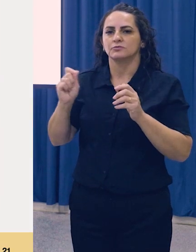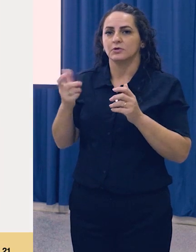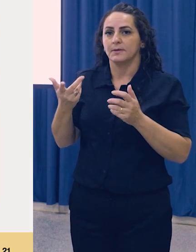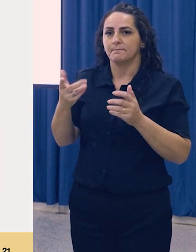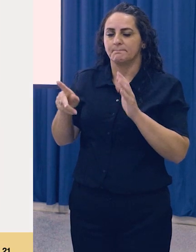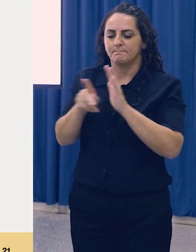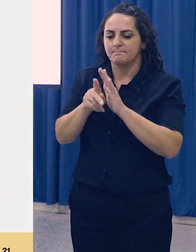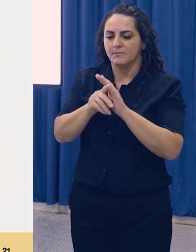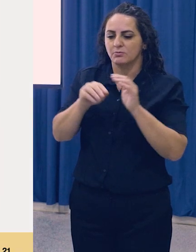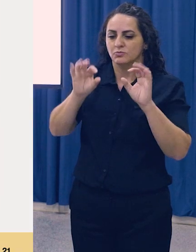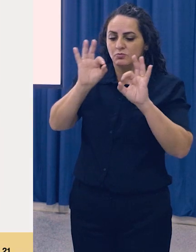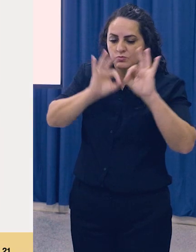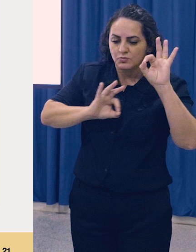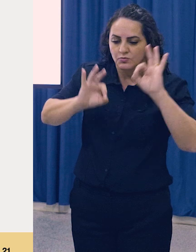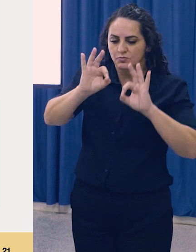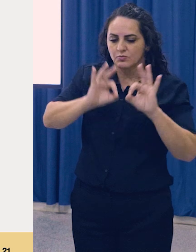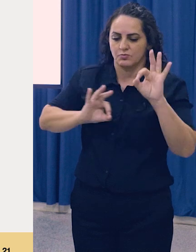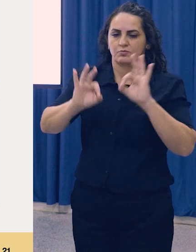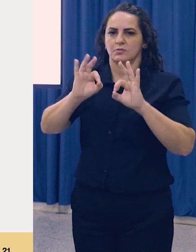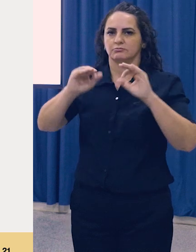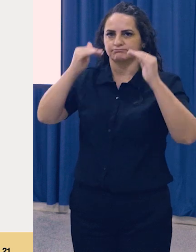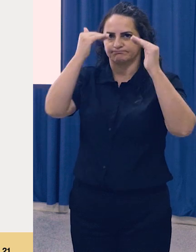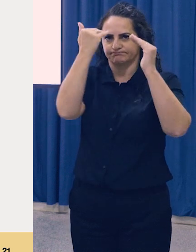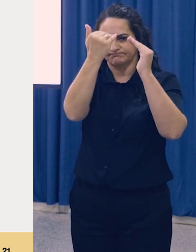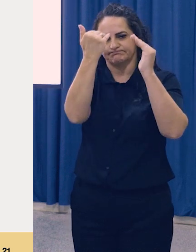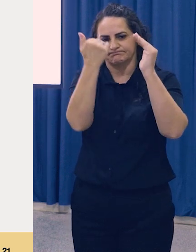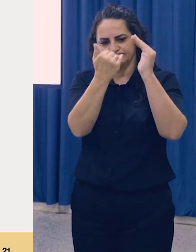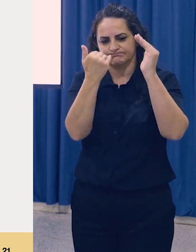dicas de como fazer um cronograma.